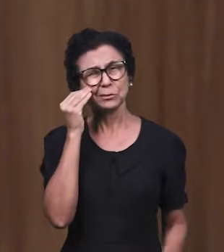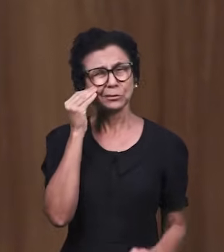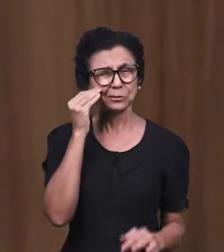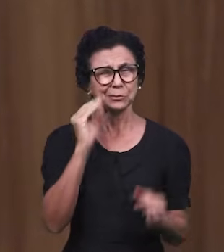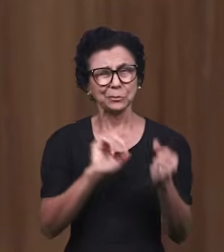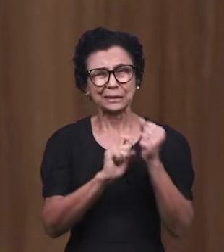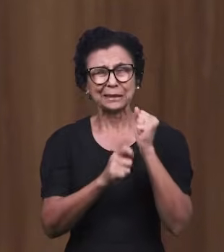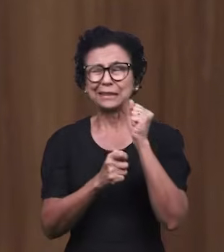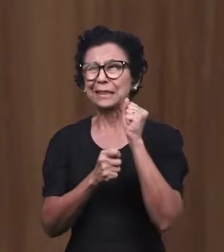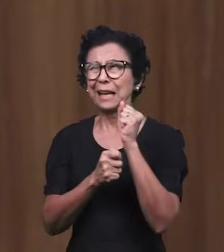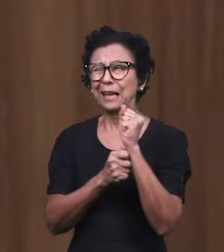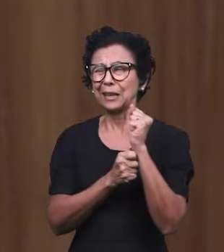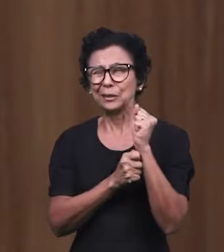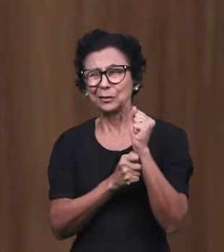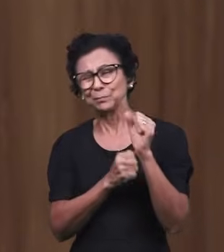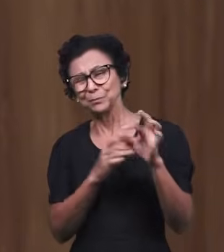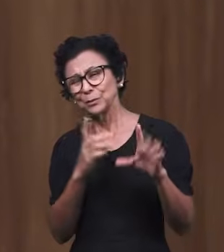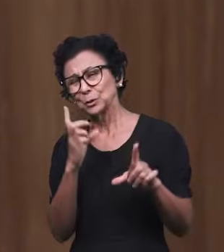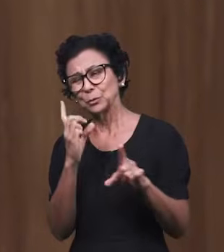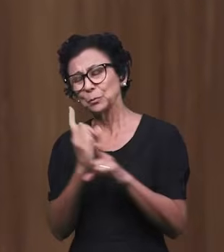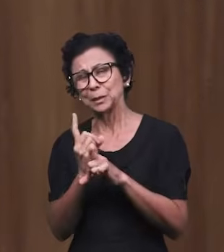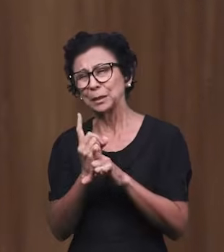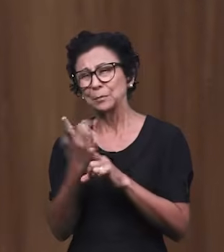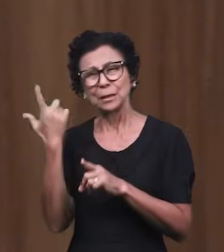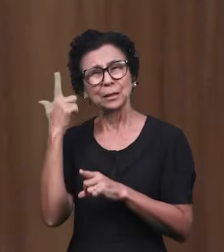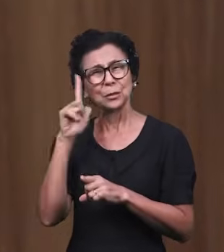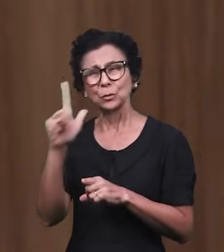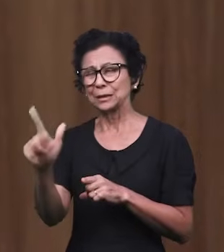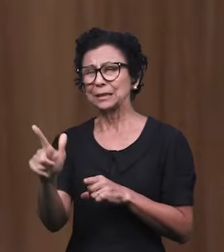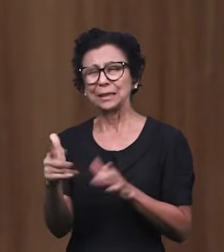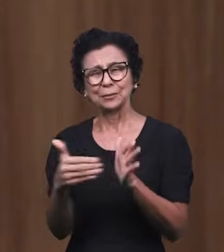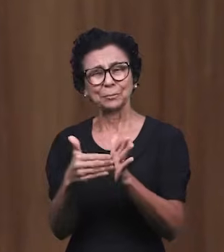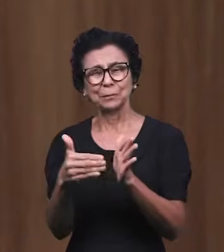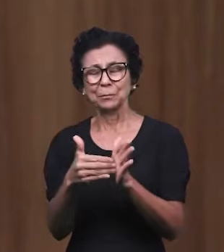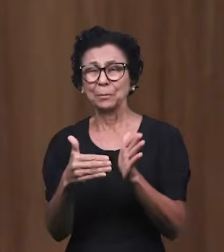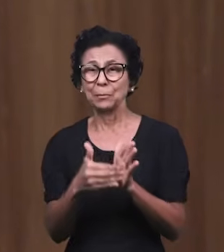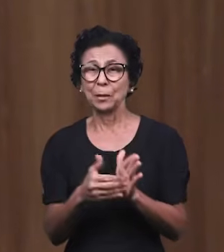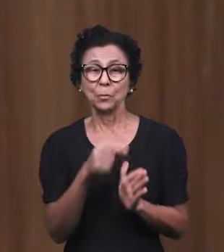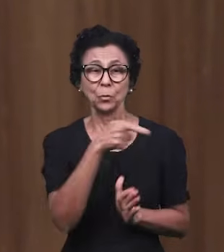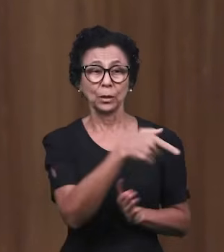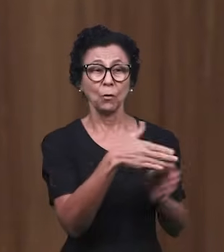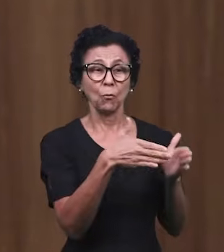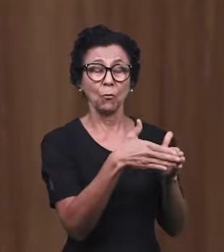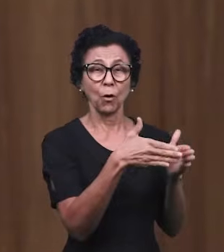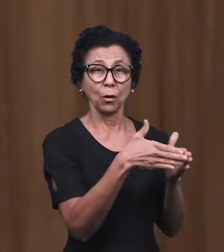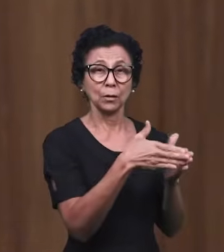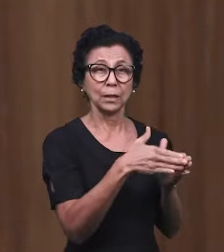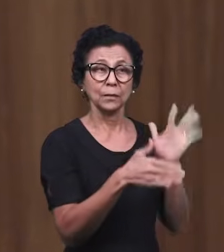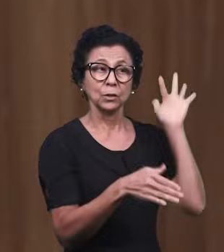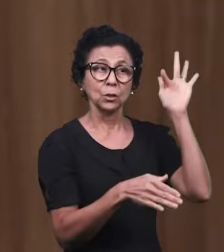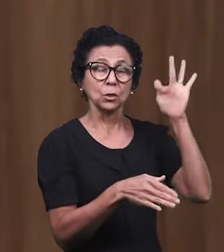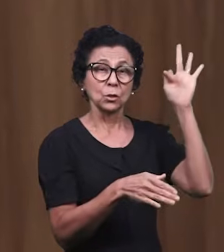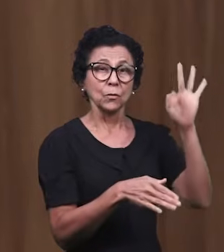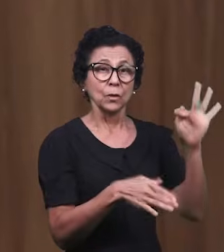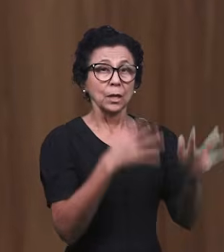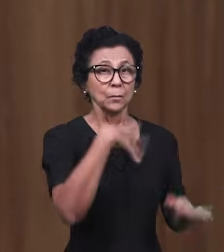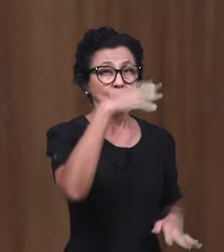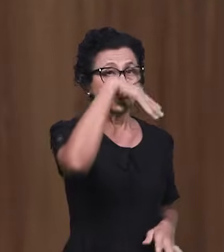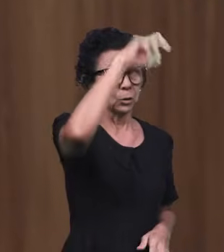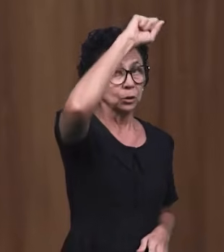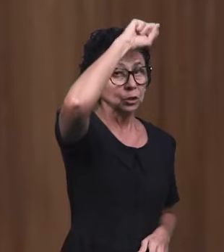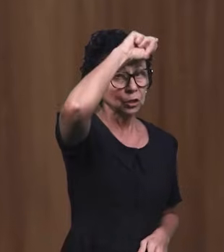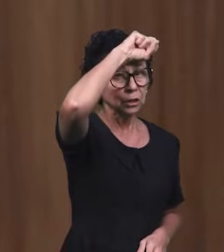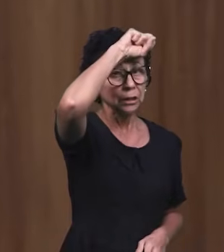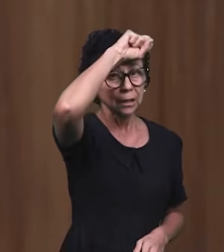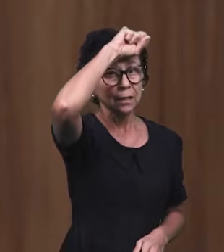porque ficava dentro da filosofia e ficava somente naquilo que era o misticismo, a mitologia grega, que eles